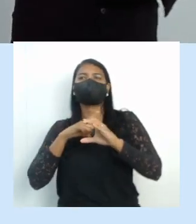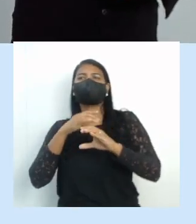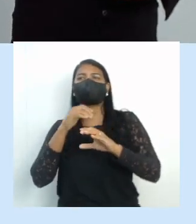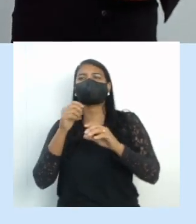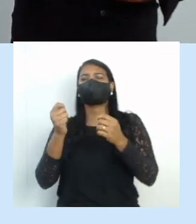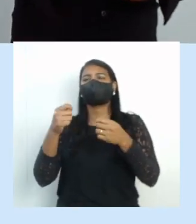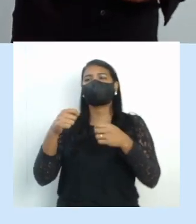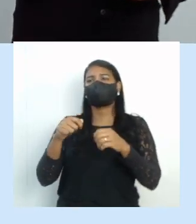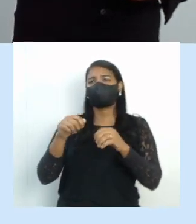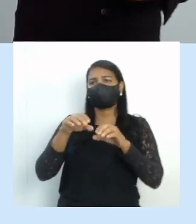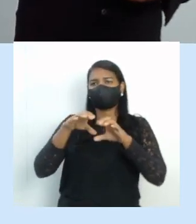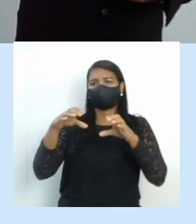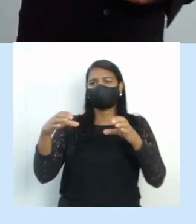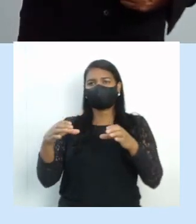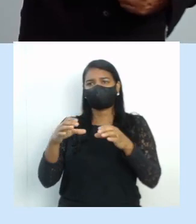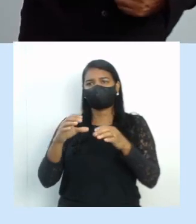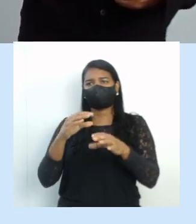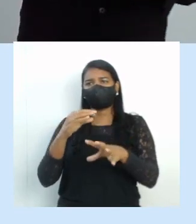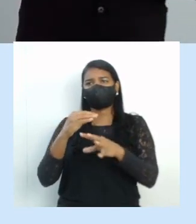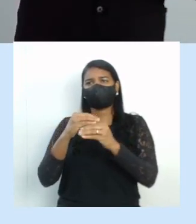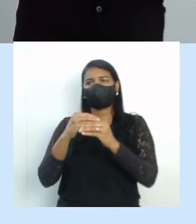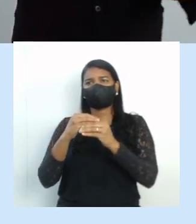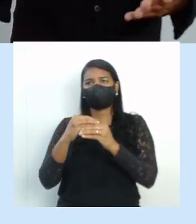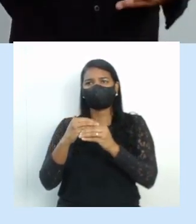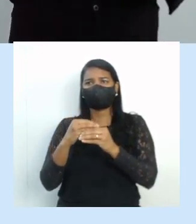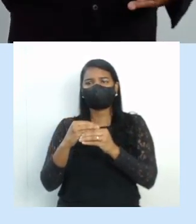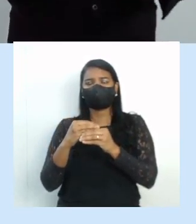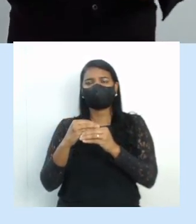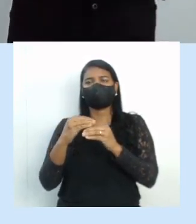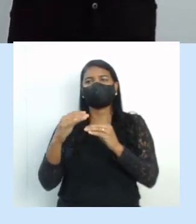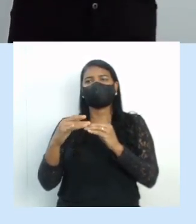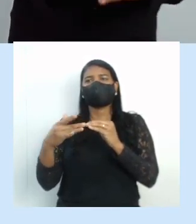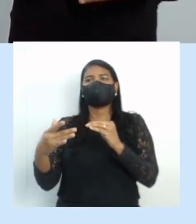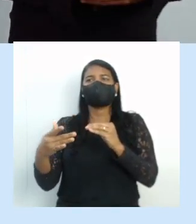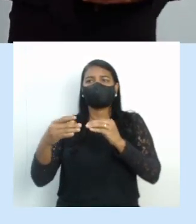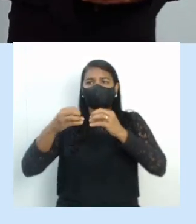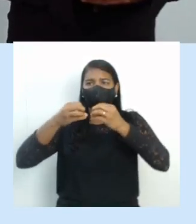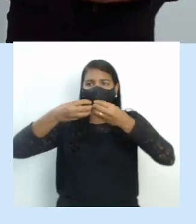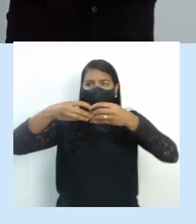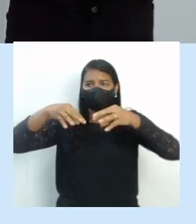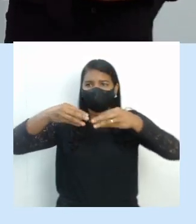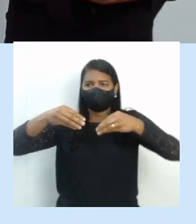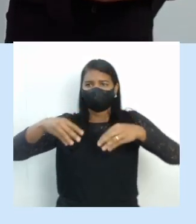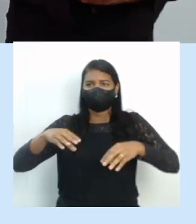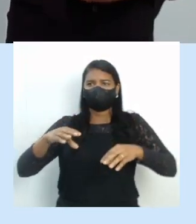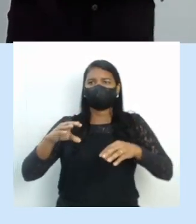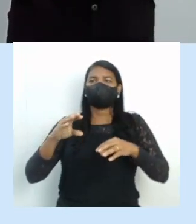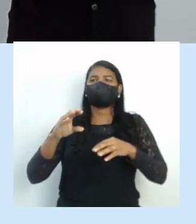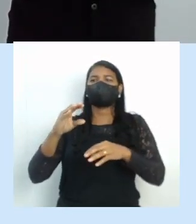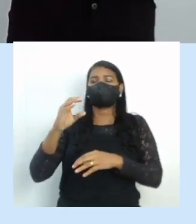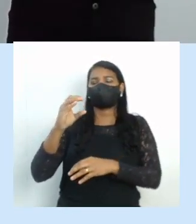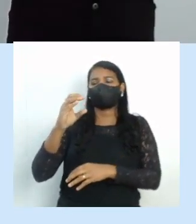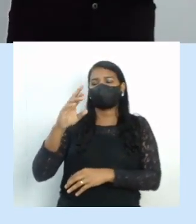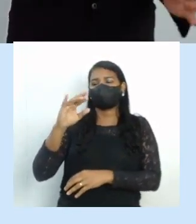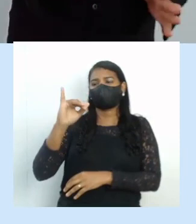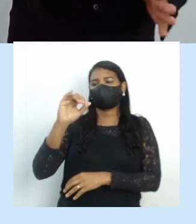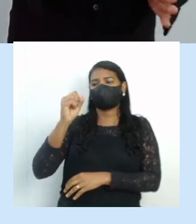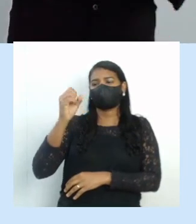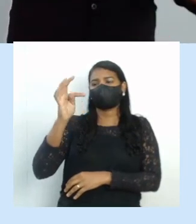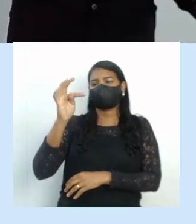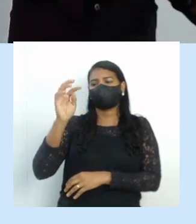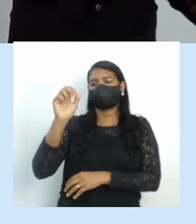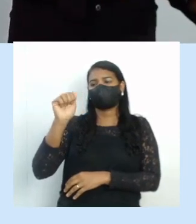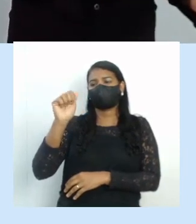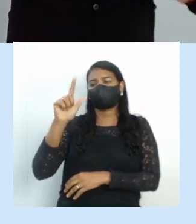serem formadas justamente a partir da cristalização do magma que é gerado no núcleo